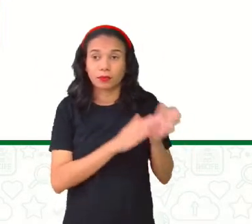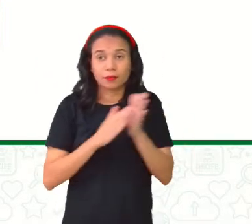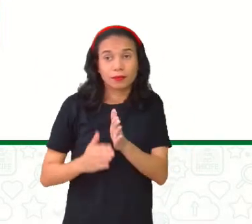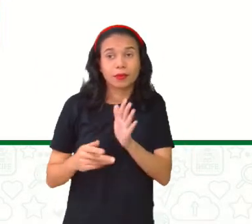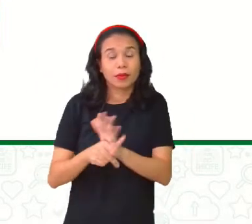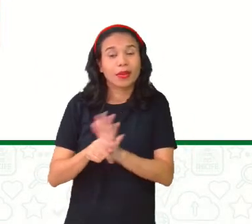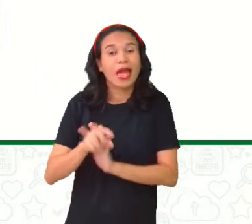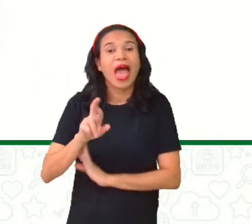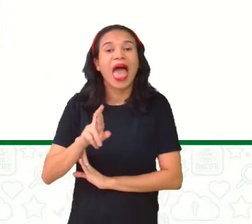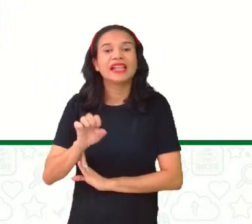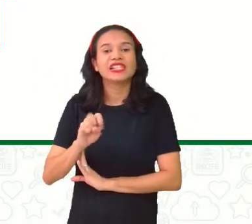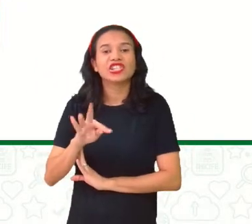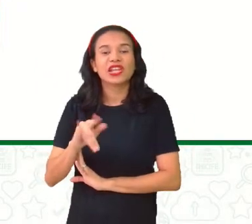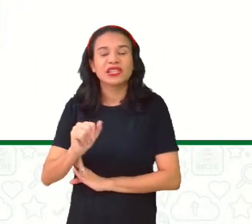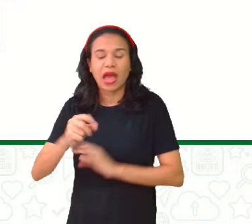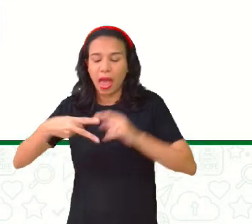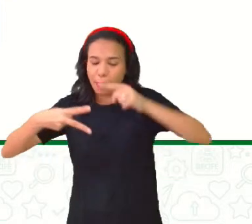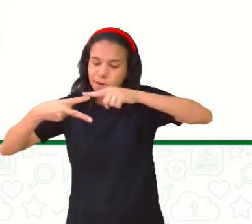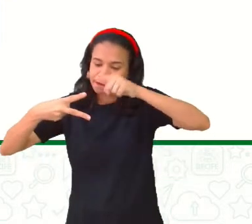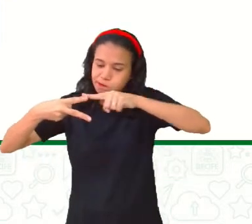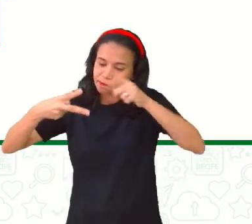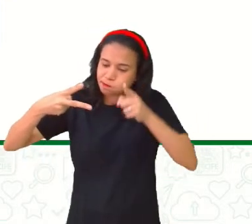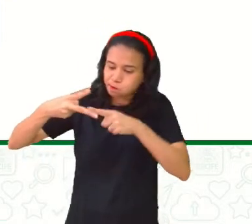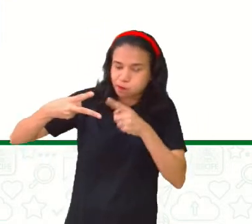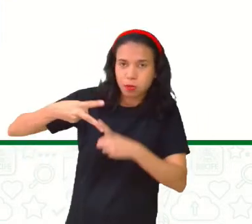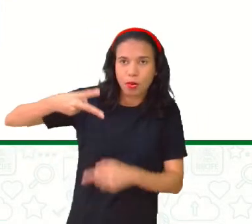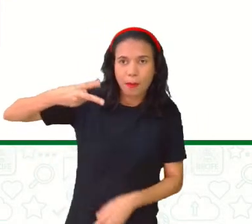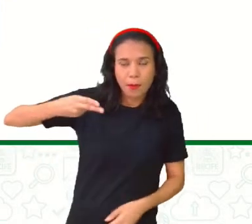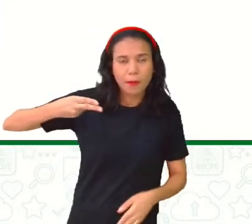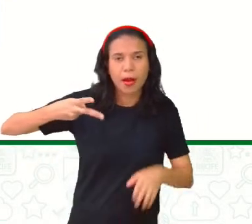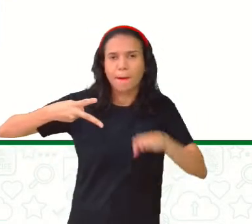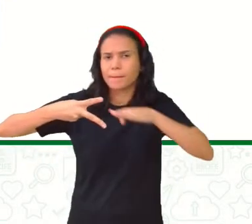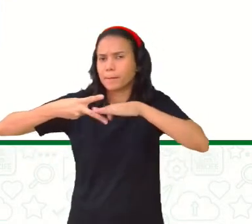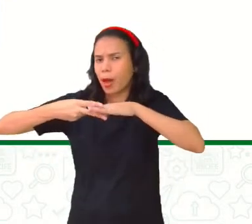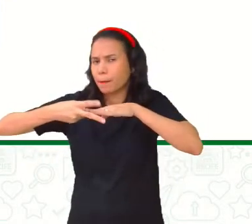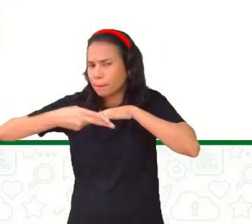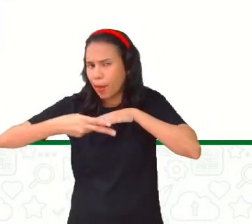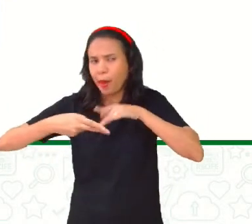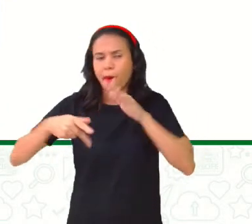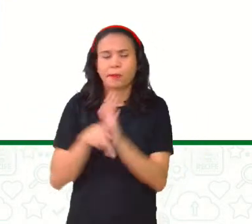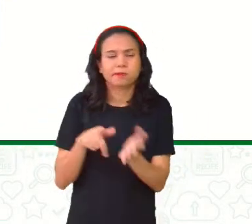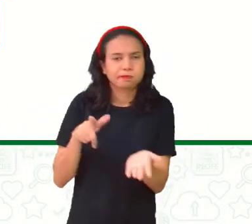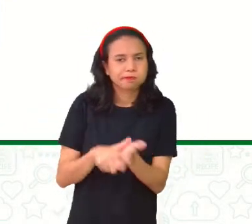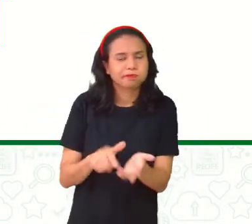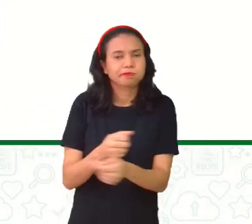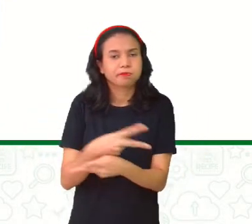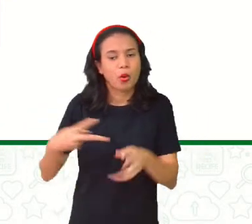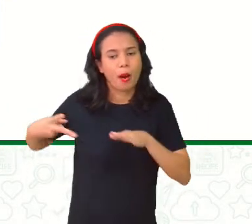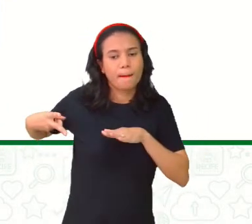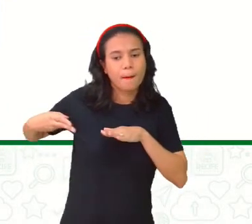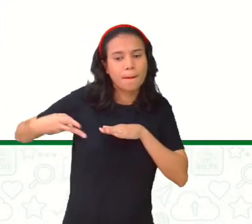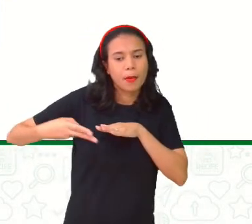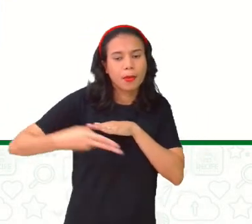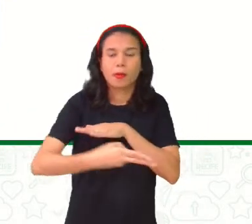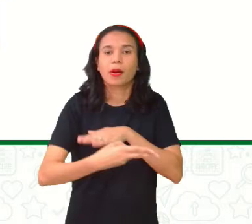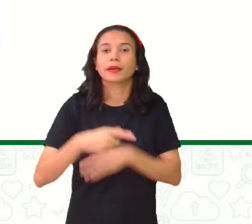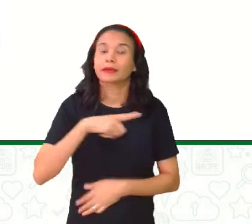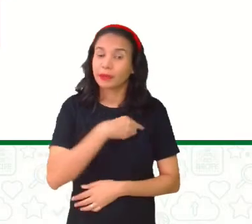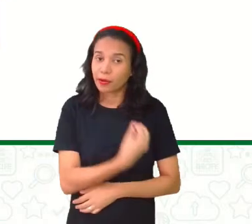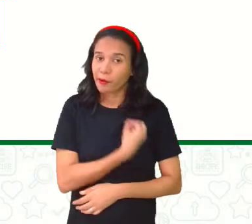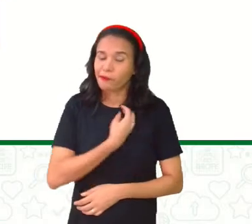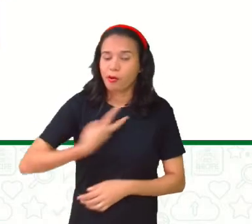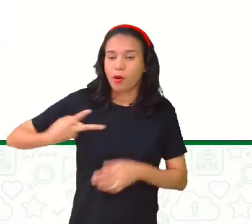resistência, ó, tá lá na lâmina da tesoura. Tem um papel, um papelão, alguma coisa que você for cortar, ela tá ali